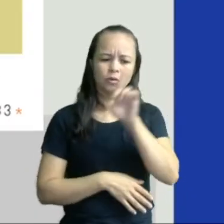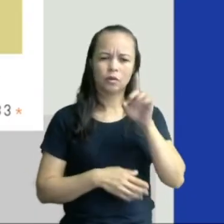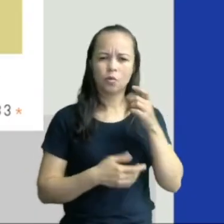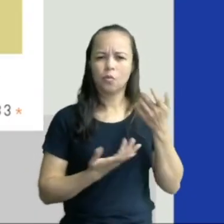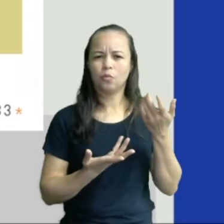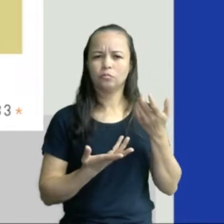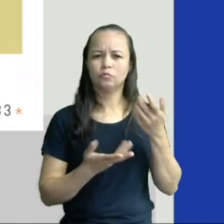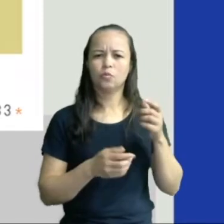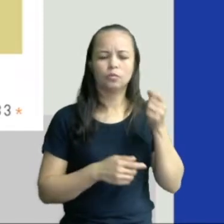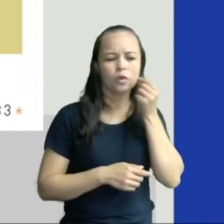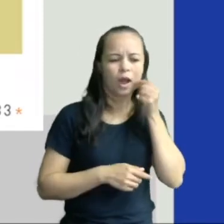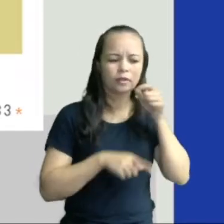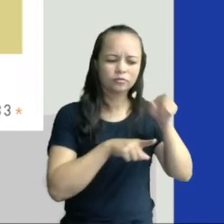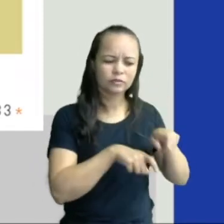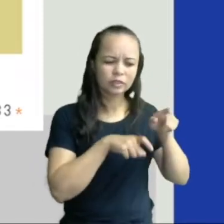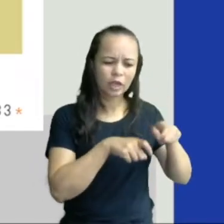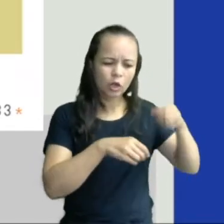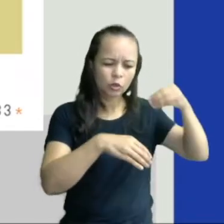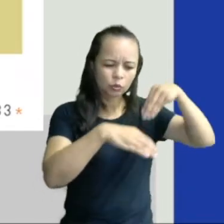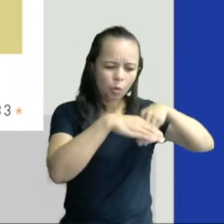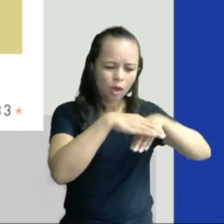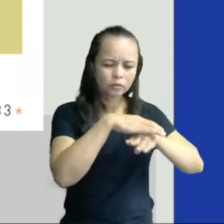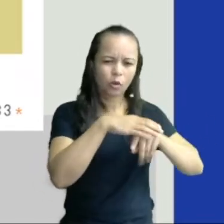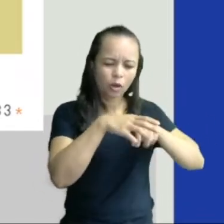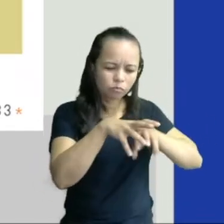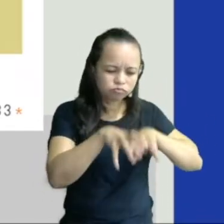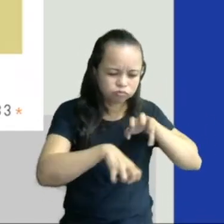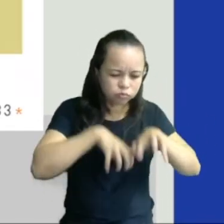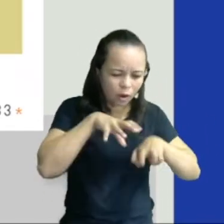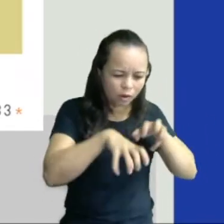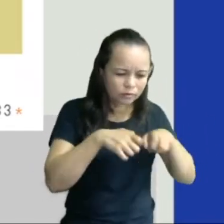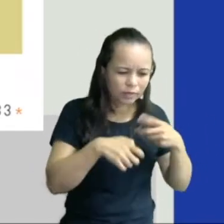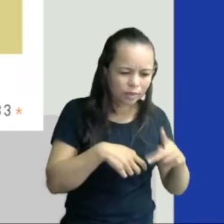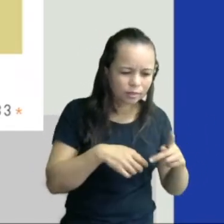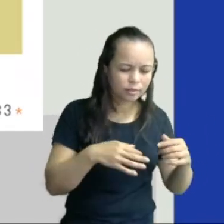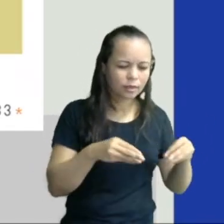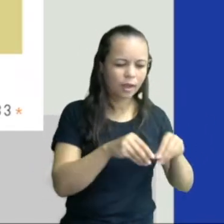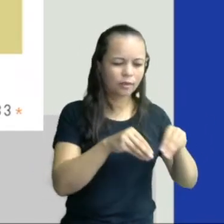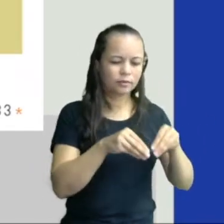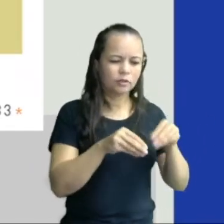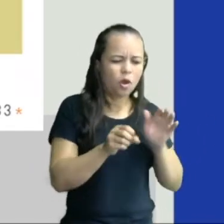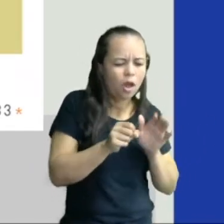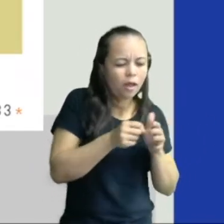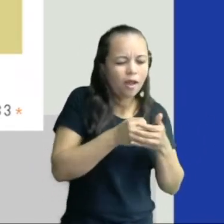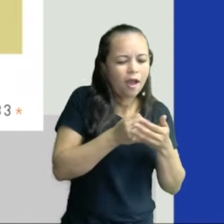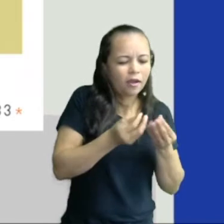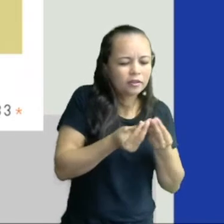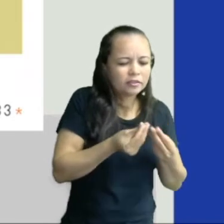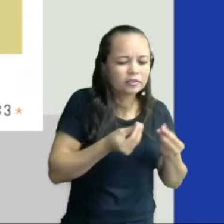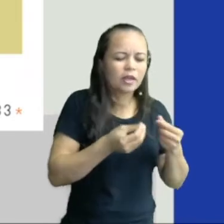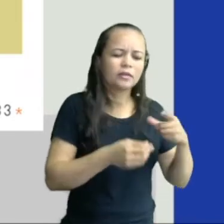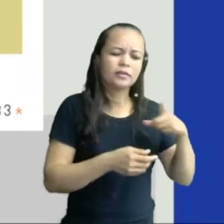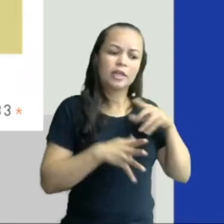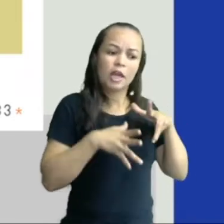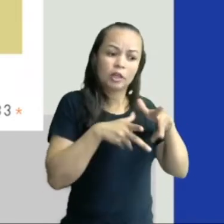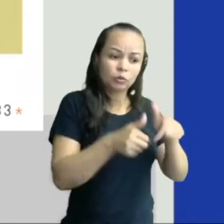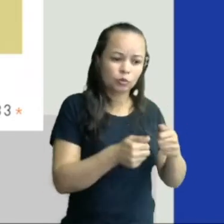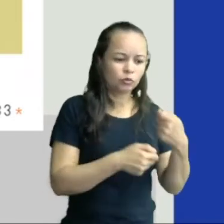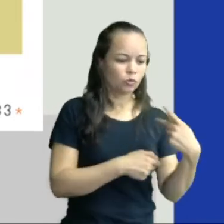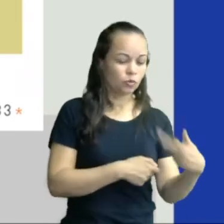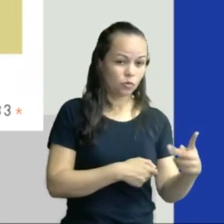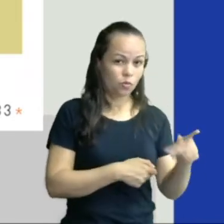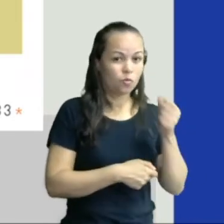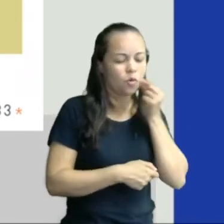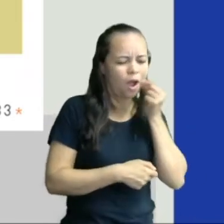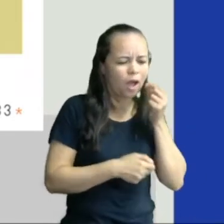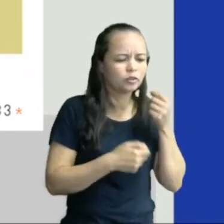campo, numa toca escavada na terra. A sua casa era muito acolhedora e tinha tudo o que o ratinho precisava.